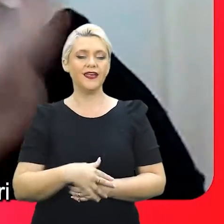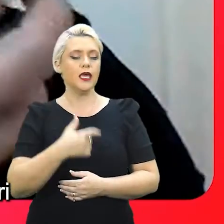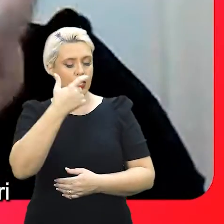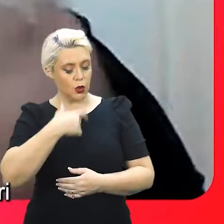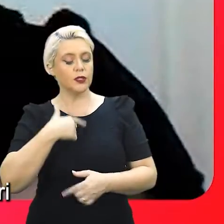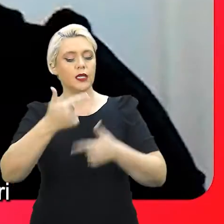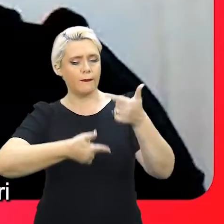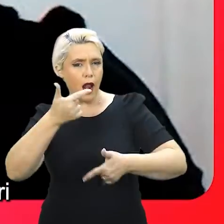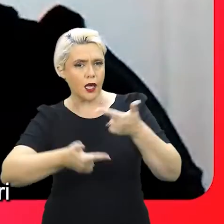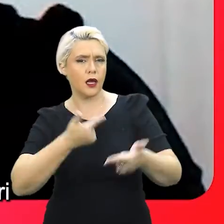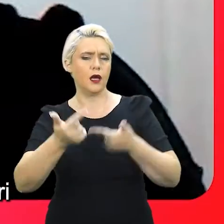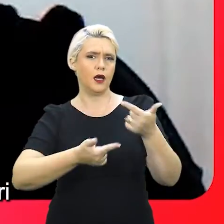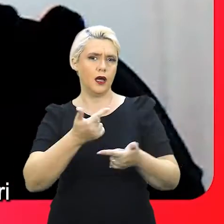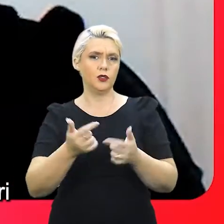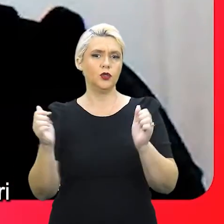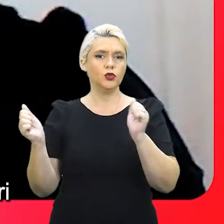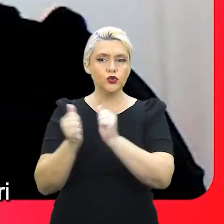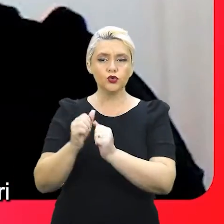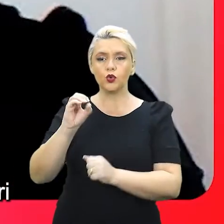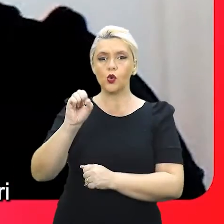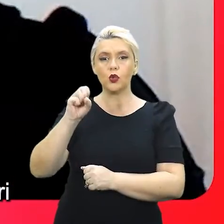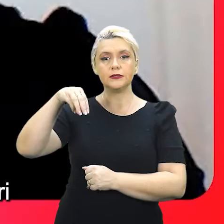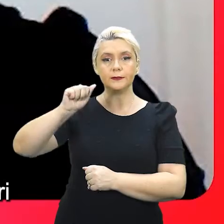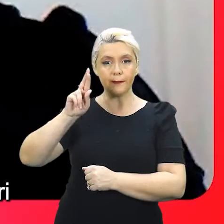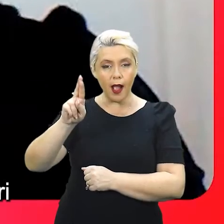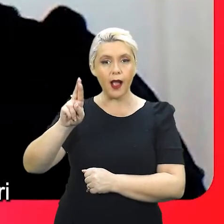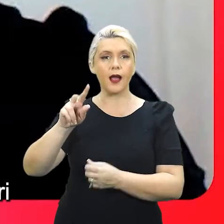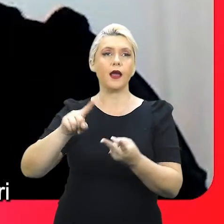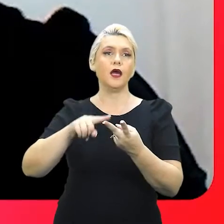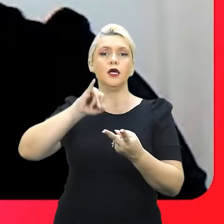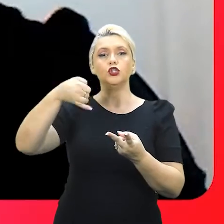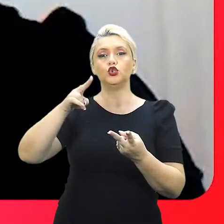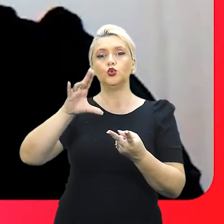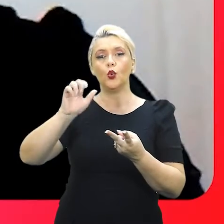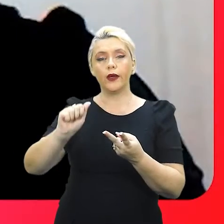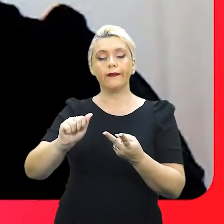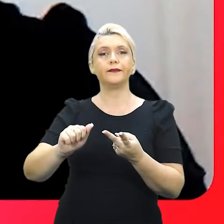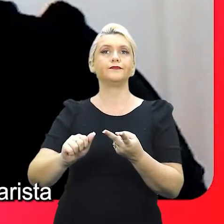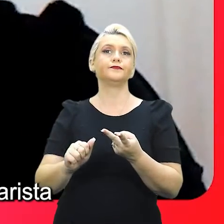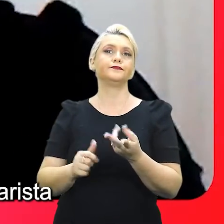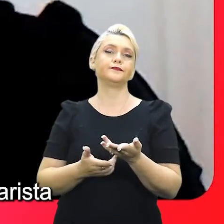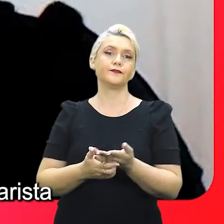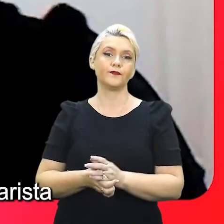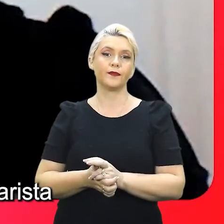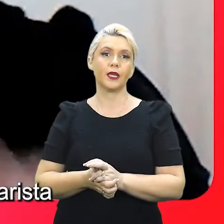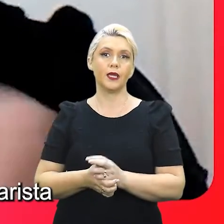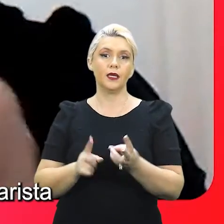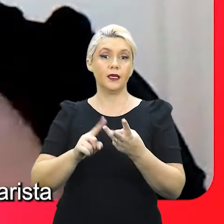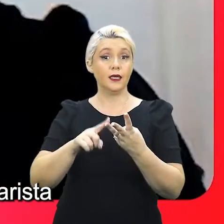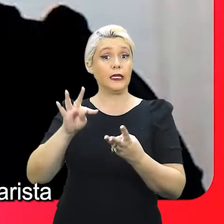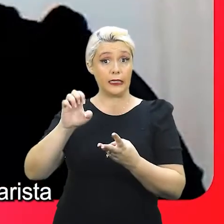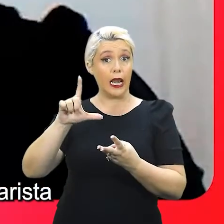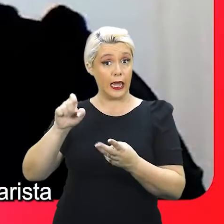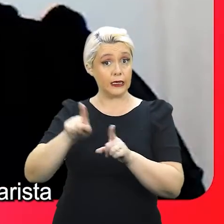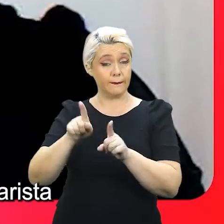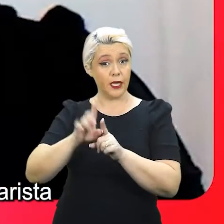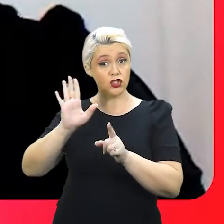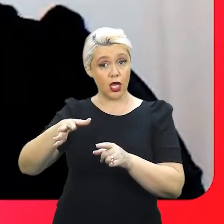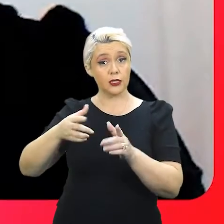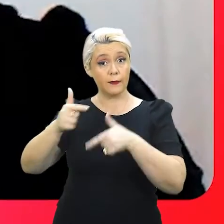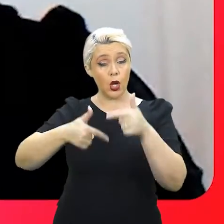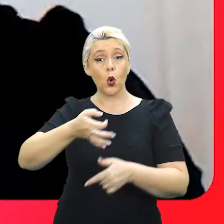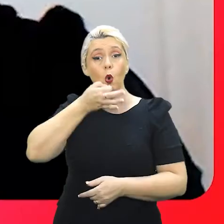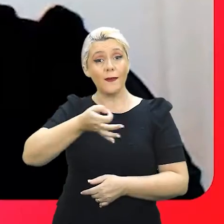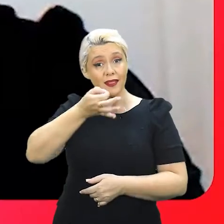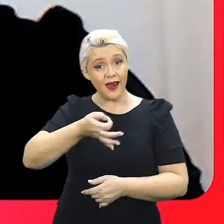certo. eu trabalhando com o Osmar de Oliveira, com o Juca Kfouri, um Tele Santana que chegou a ser comentarista